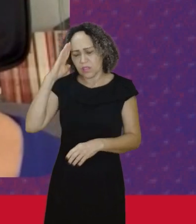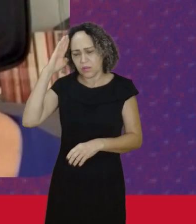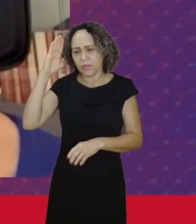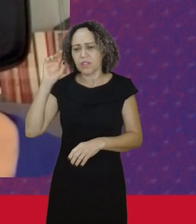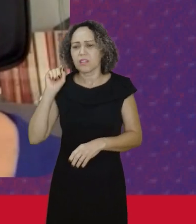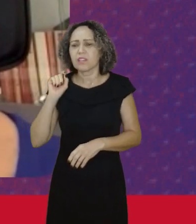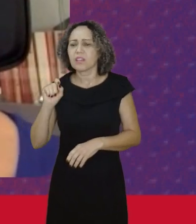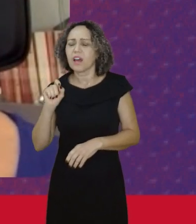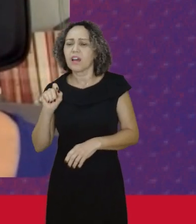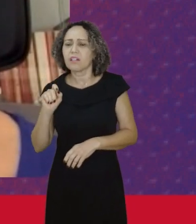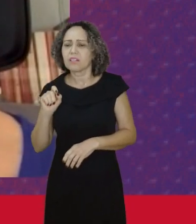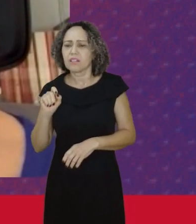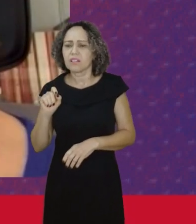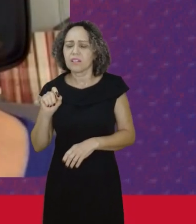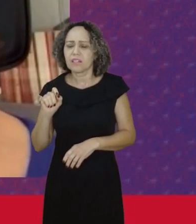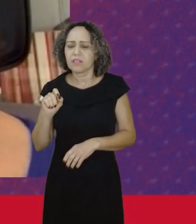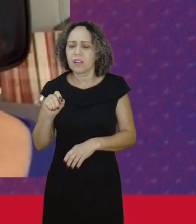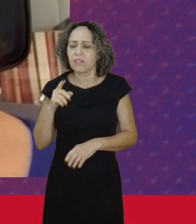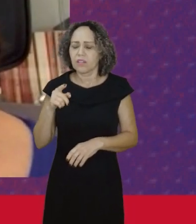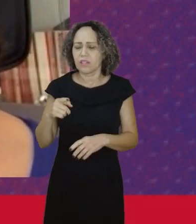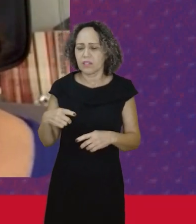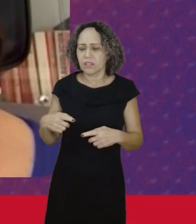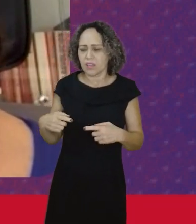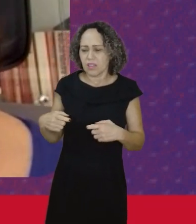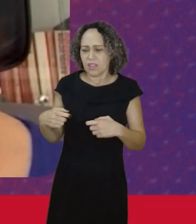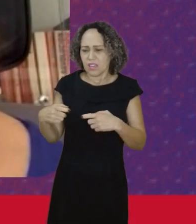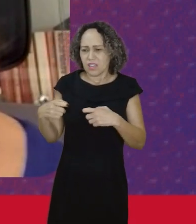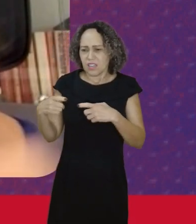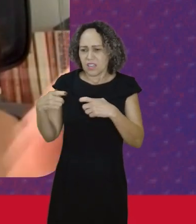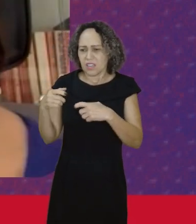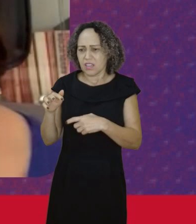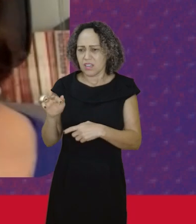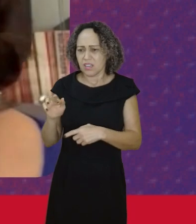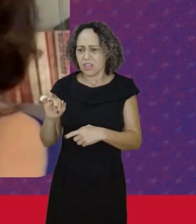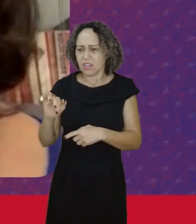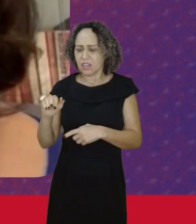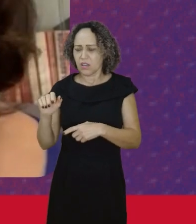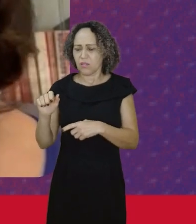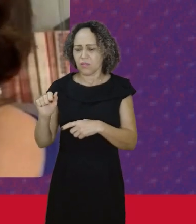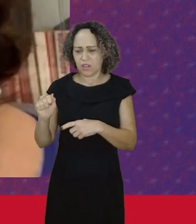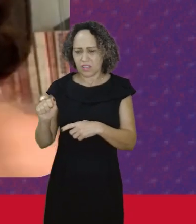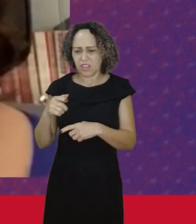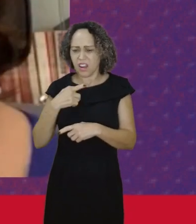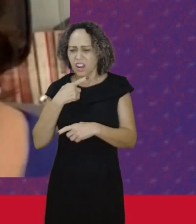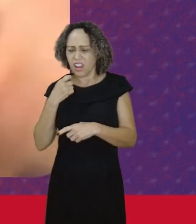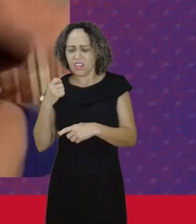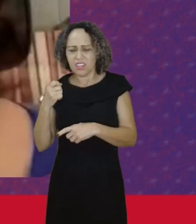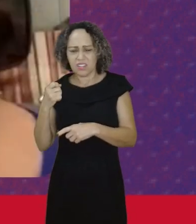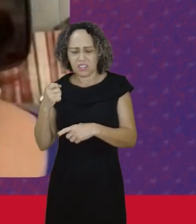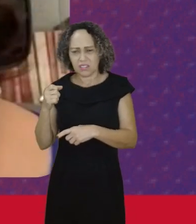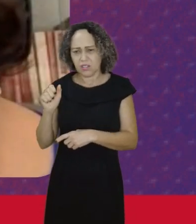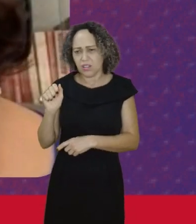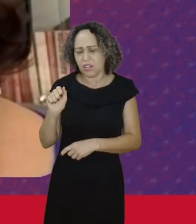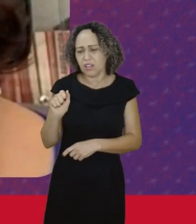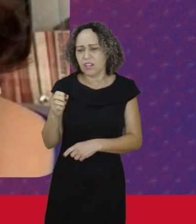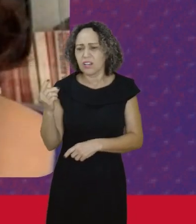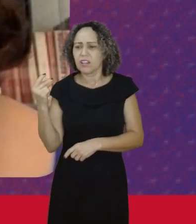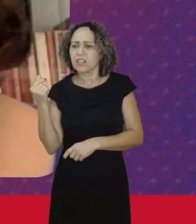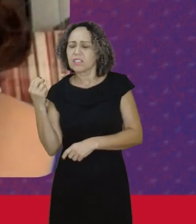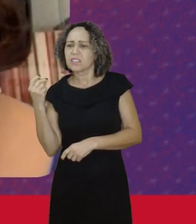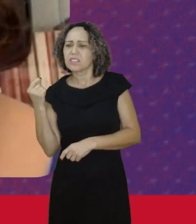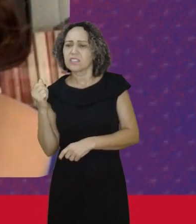que a Guerra Fria poderia conduzir o planeta a uma guerra total, envolvendo todas as